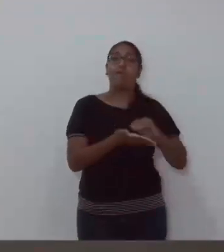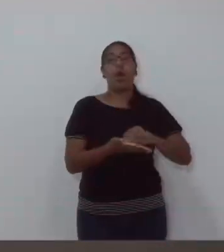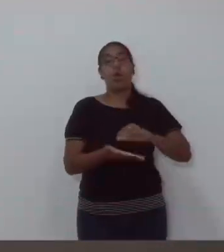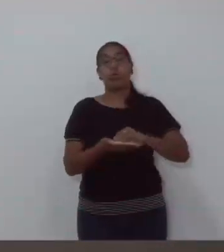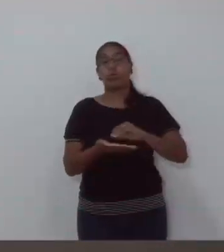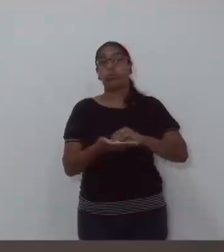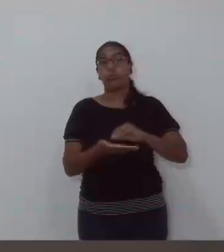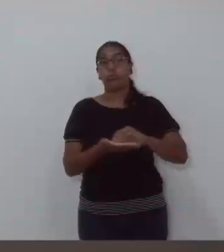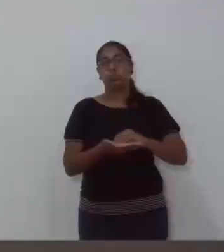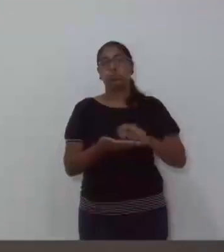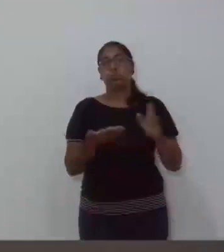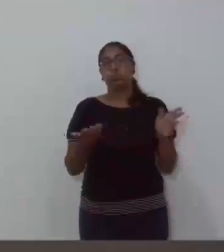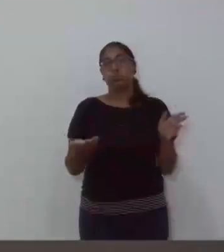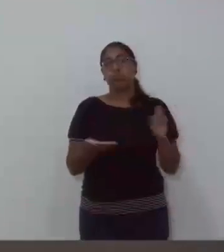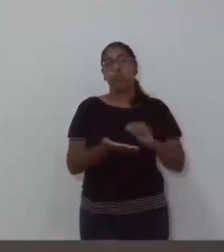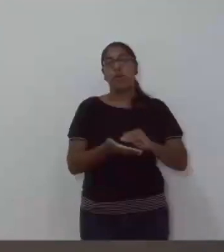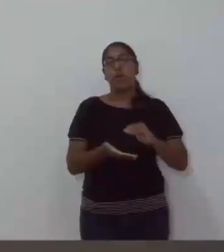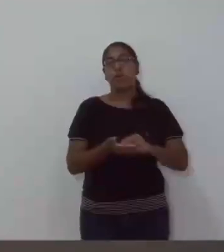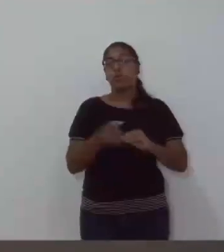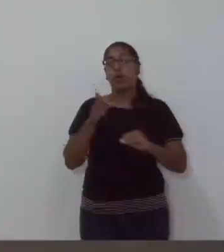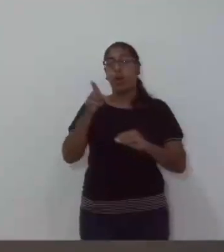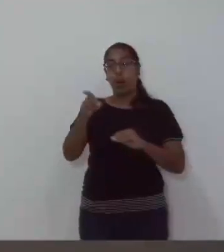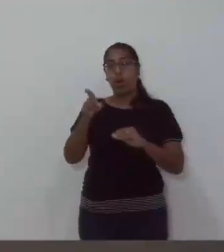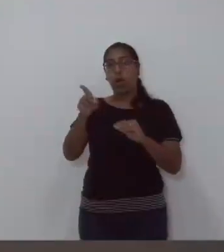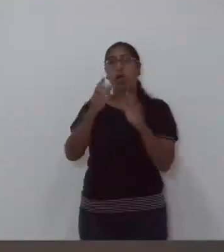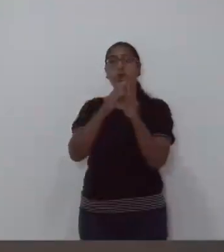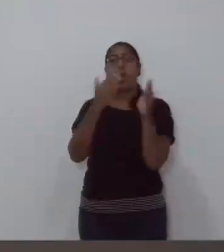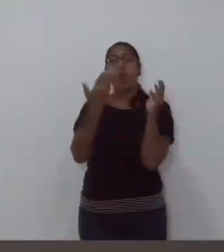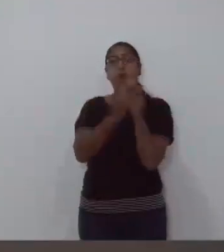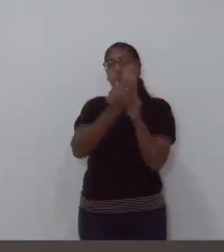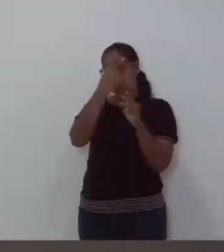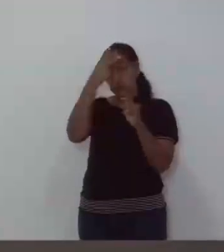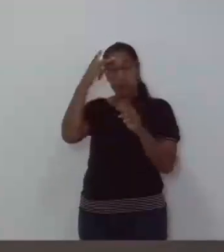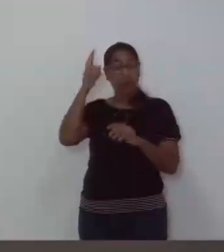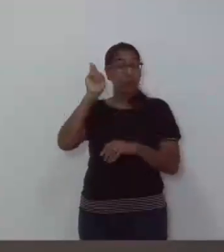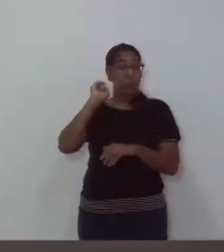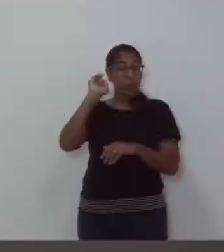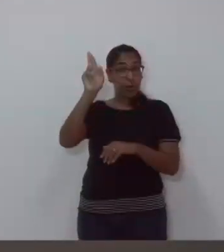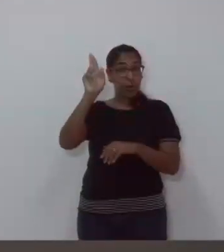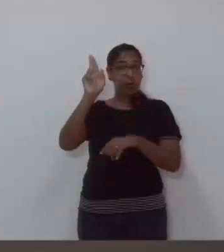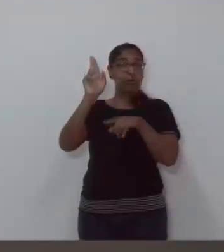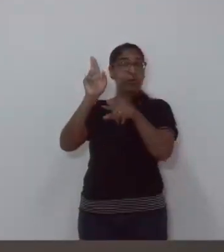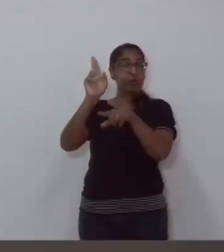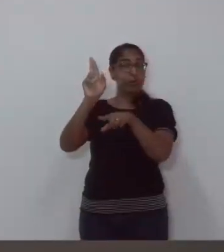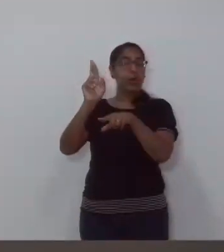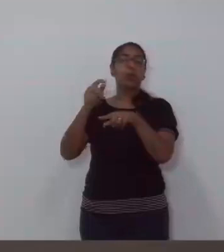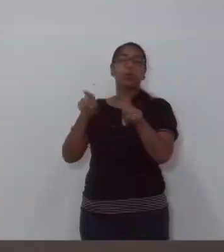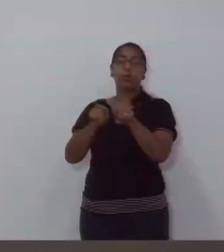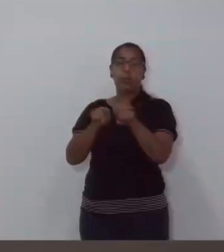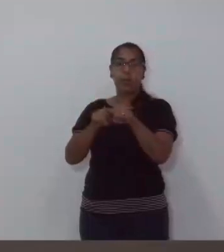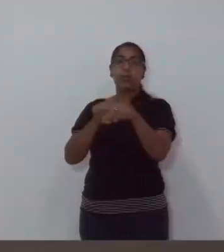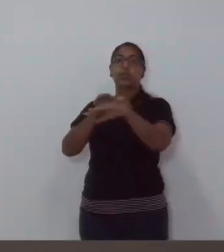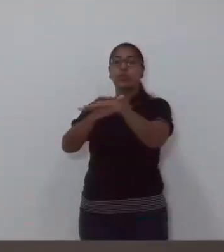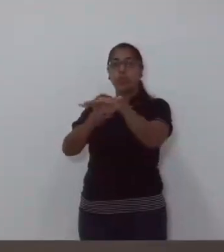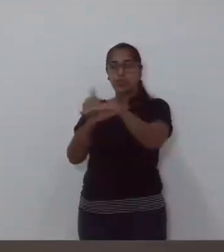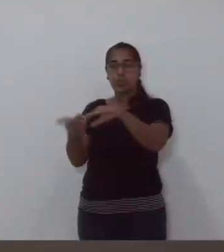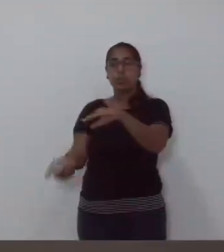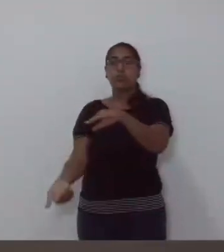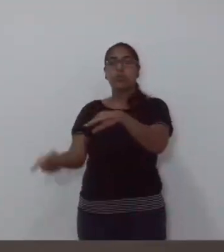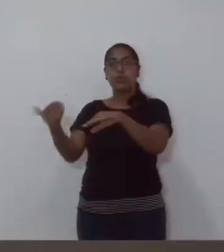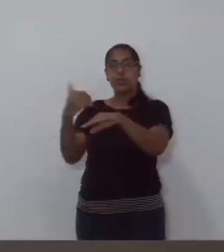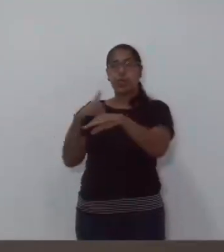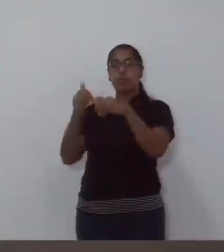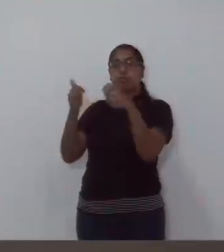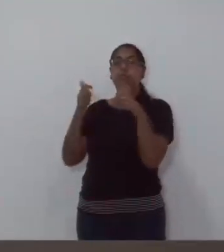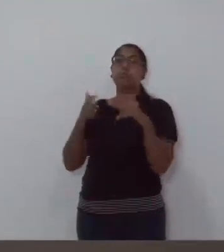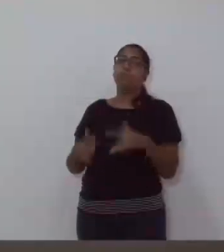data a oportunidade dos responsáveis pelo Colégio Atos estarem presentes nesse